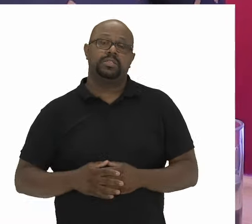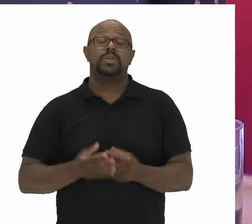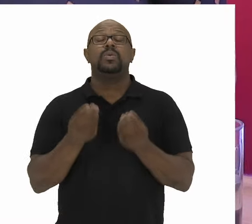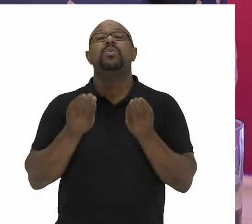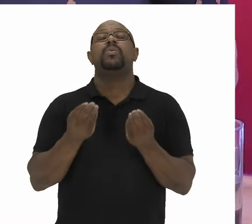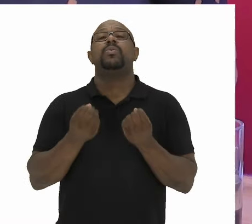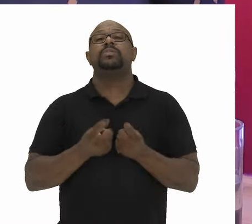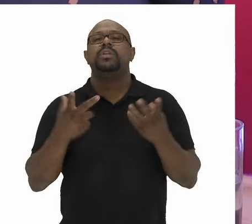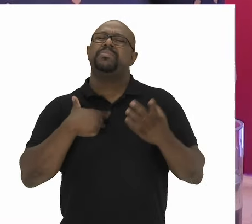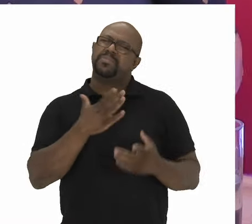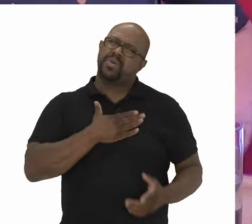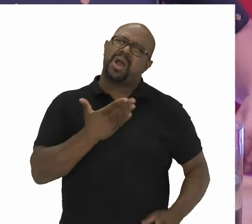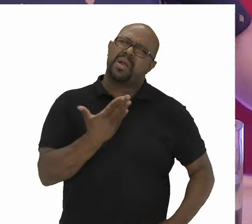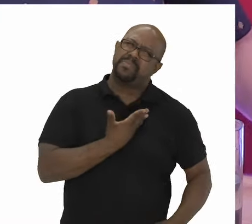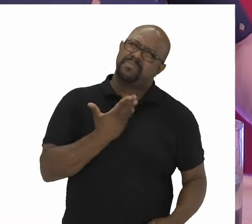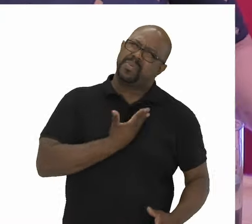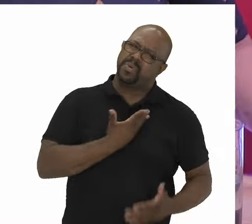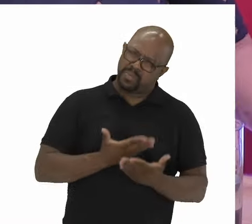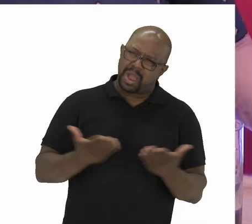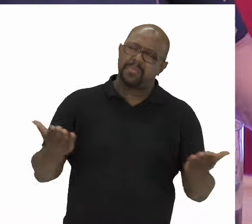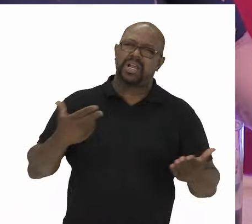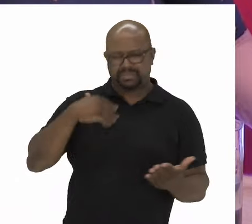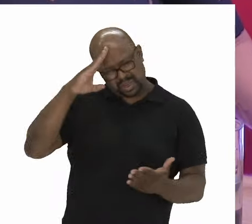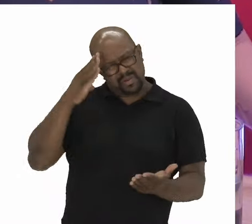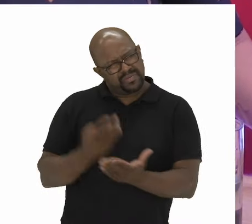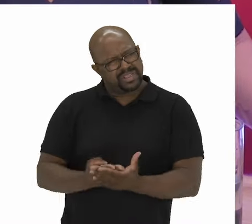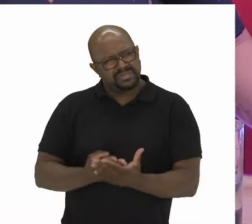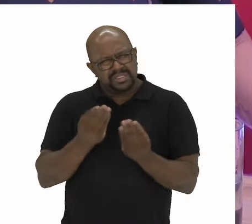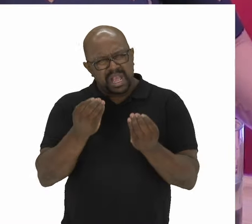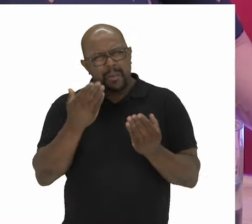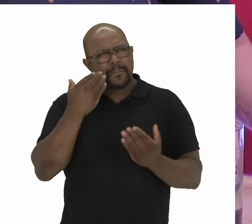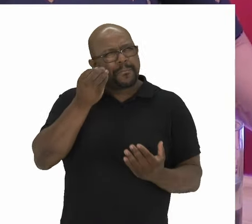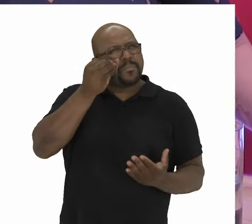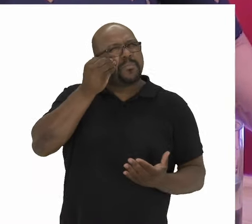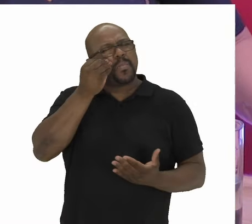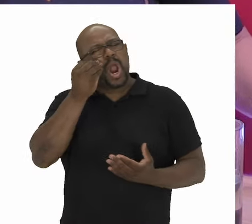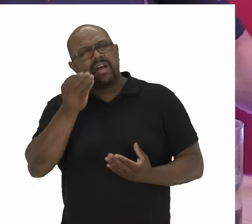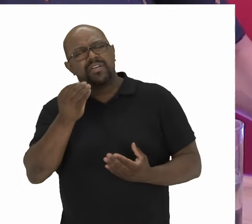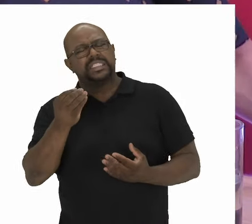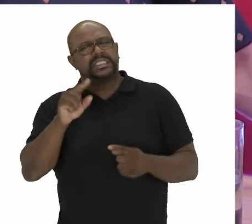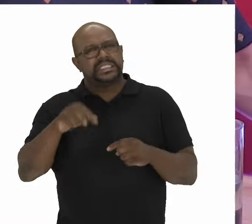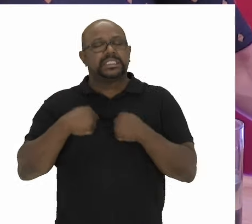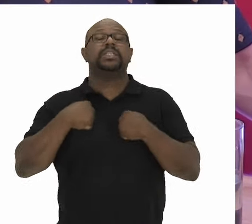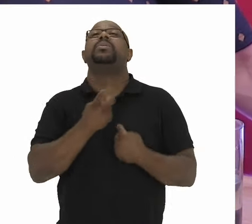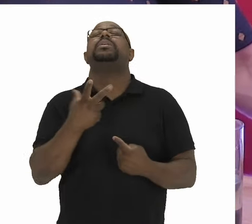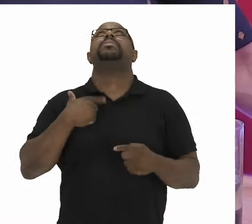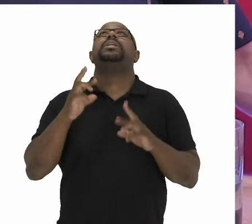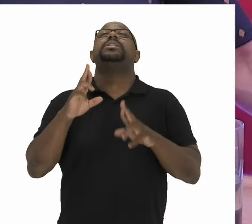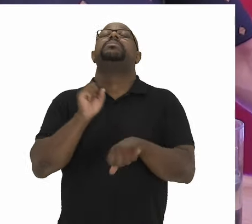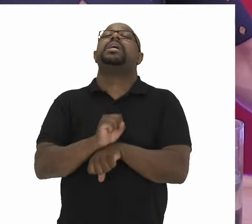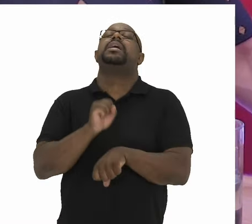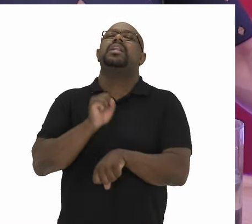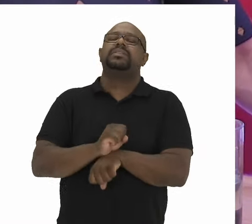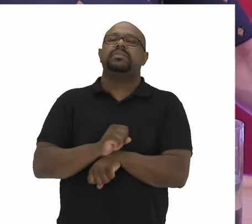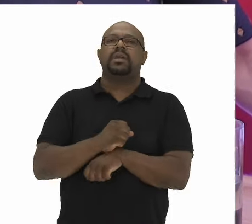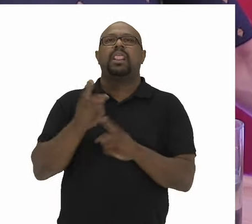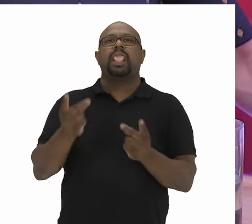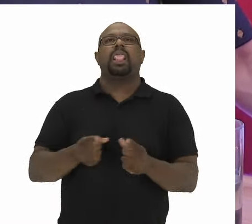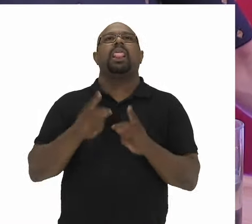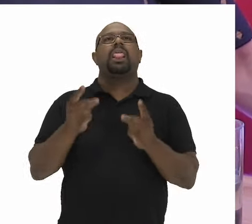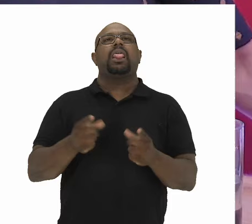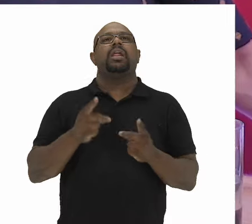mais quantas vezes meu amigo meu rapaz minha confiança será posta à prova quantas vezes minha esperança vai